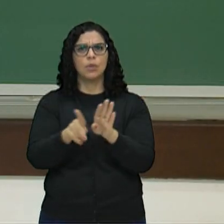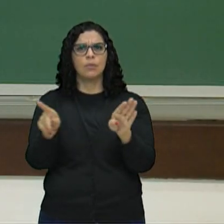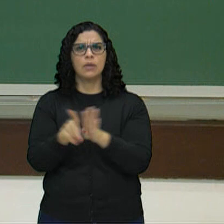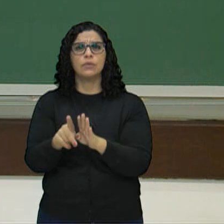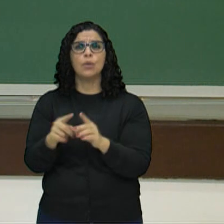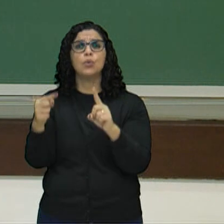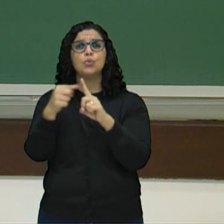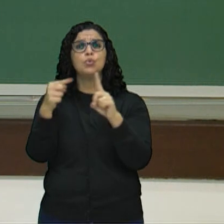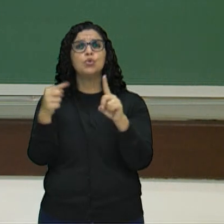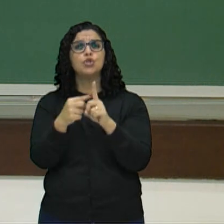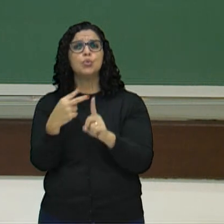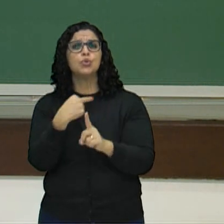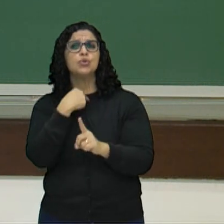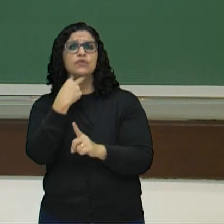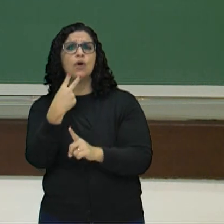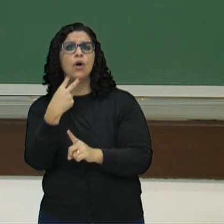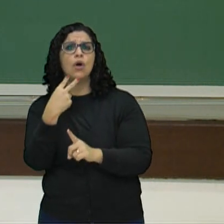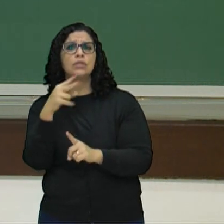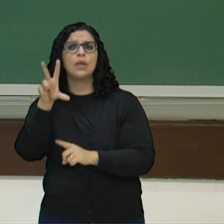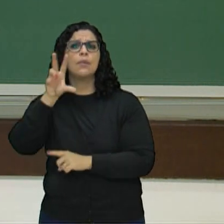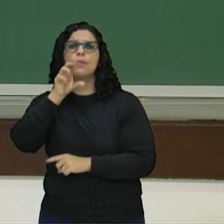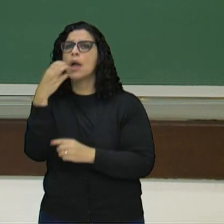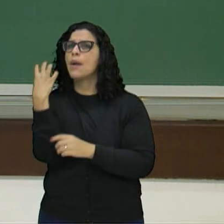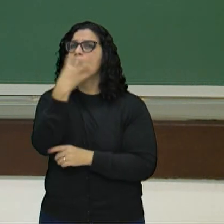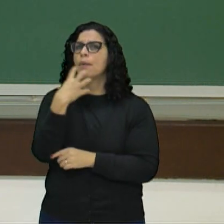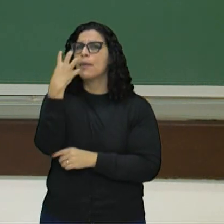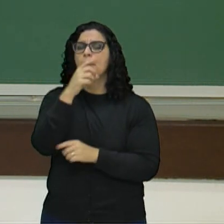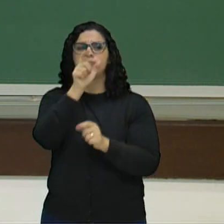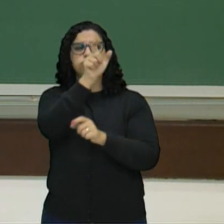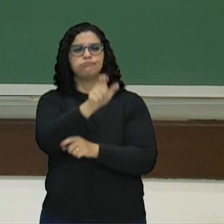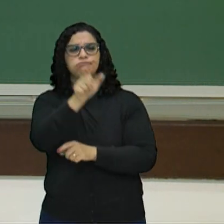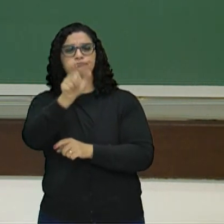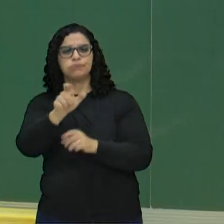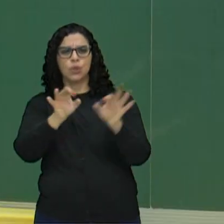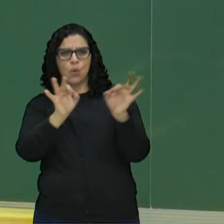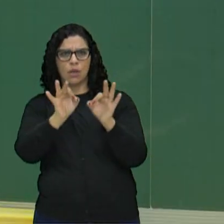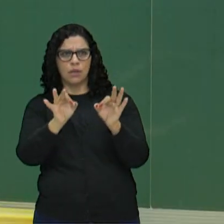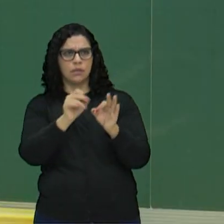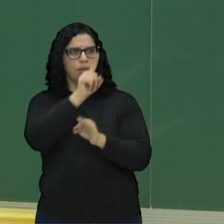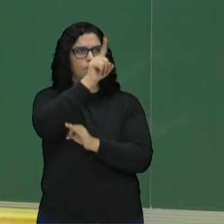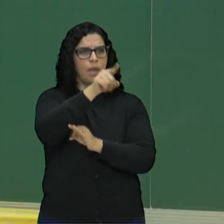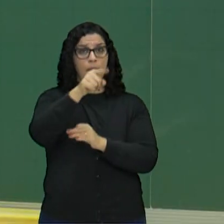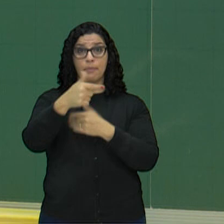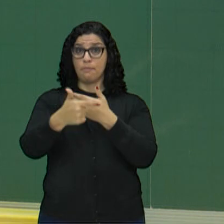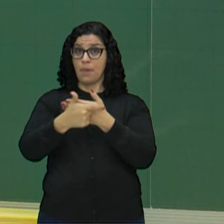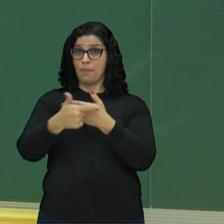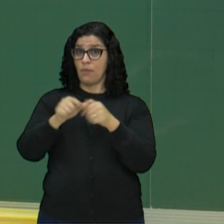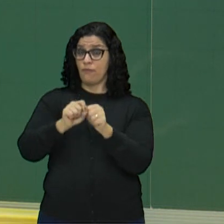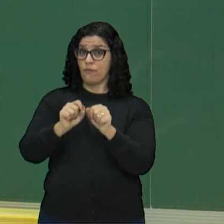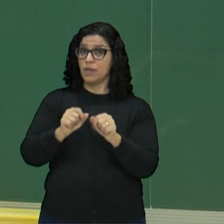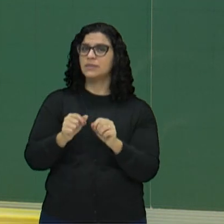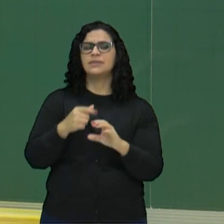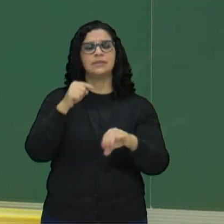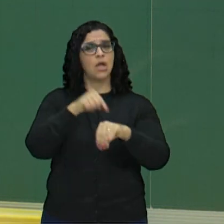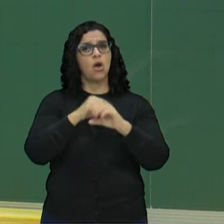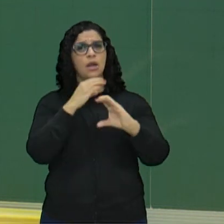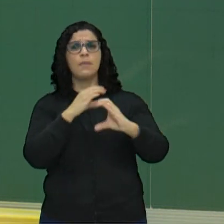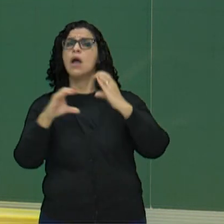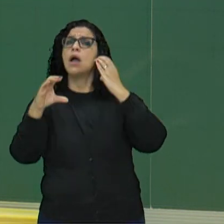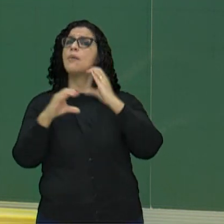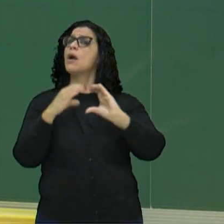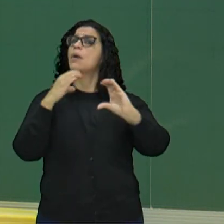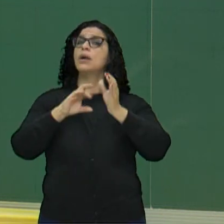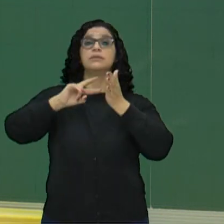o contralto, o tenor, cada um no seu espaço, cumprindo o seu papel. E para que tenha